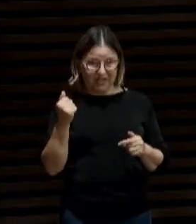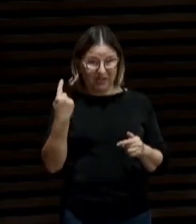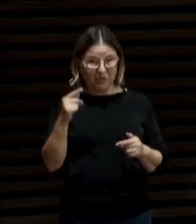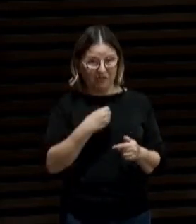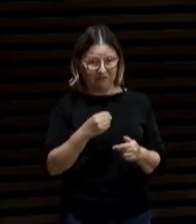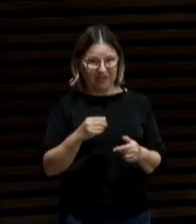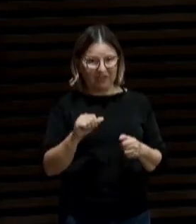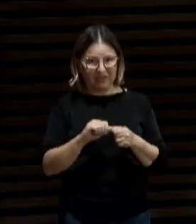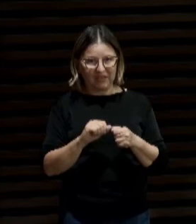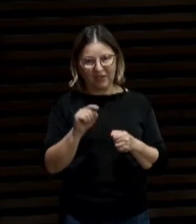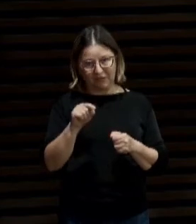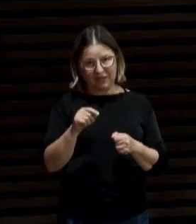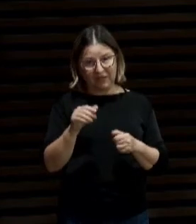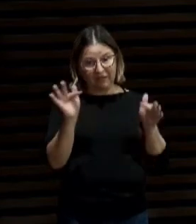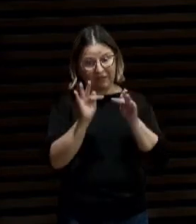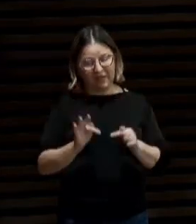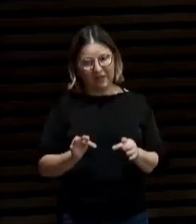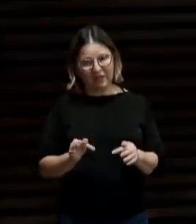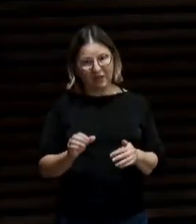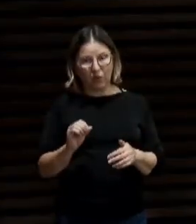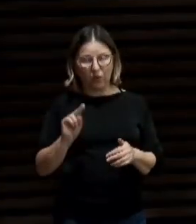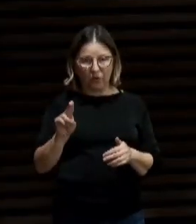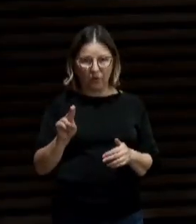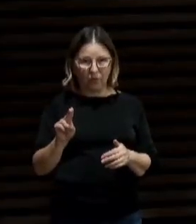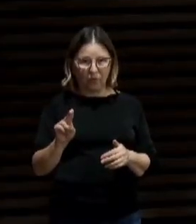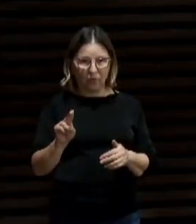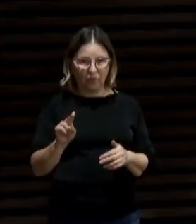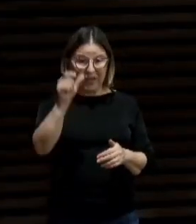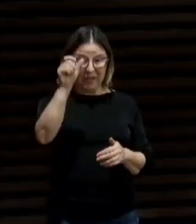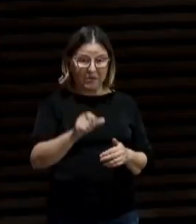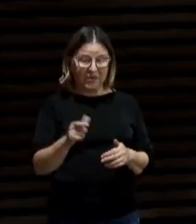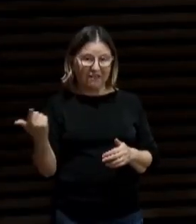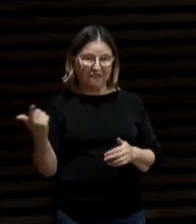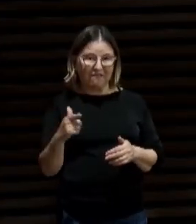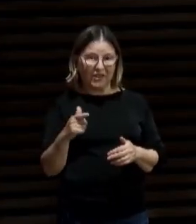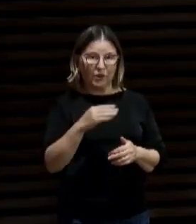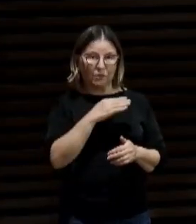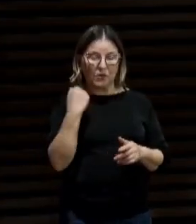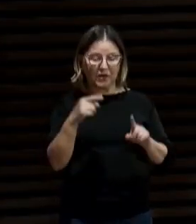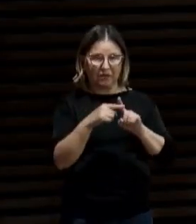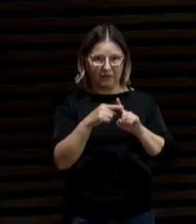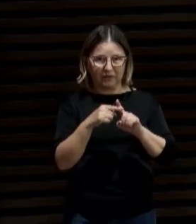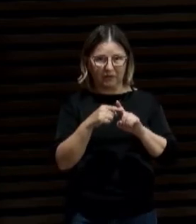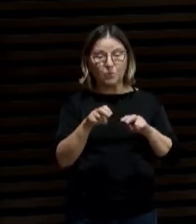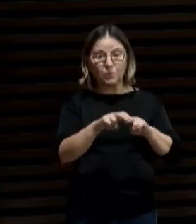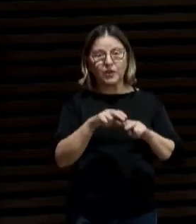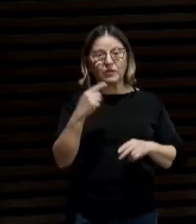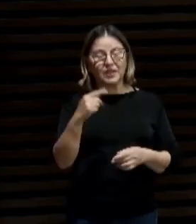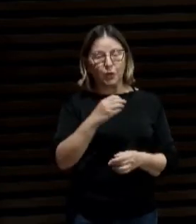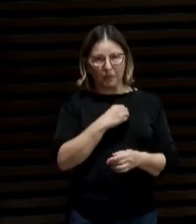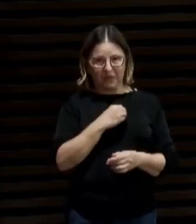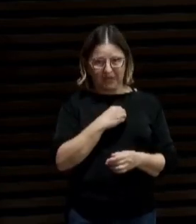feliz? Ou é aquele que veio morrer na cruz por causa do seu pecado? Pecado este que acabou com este mundo.